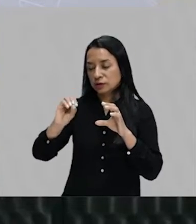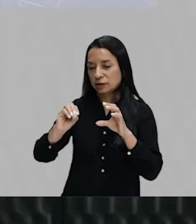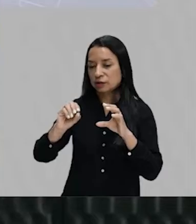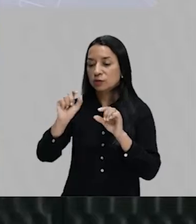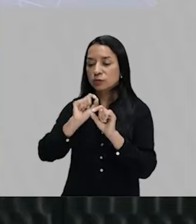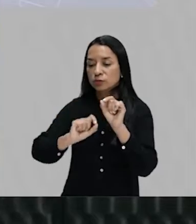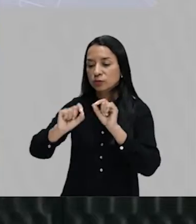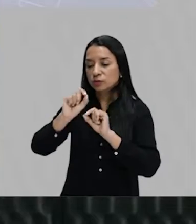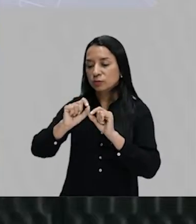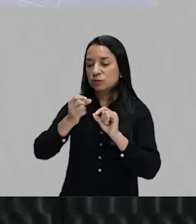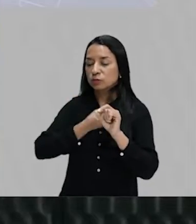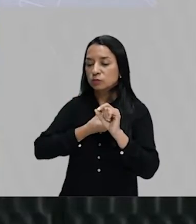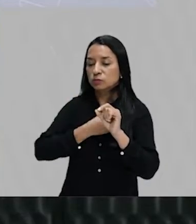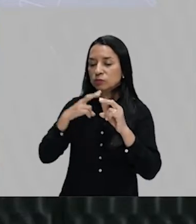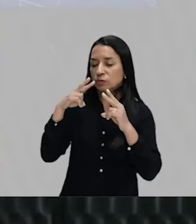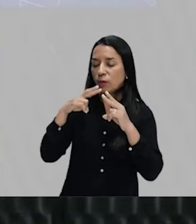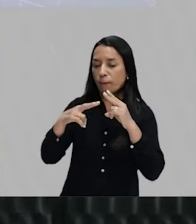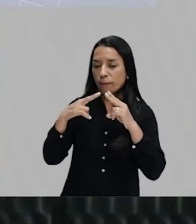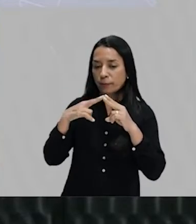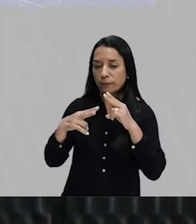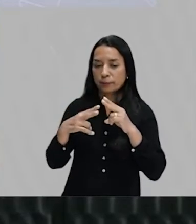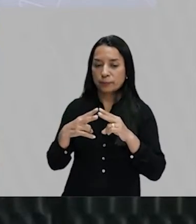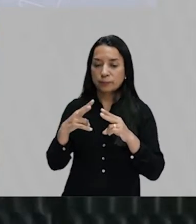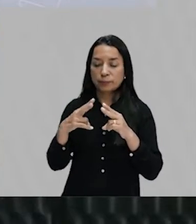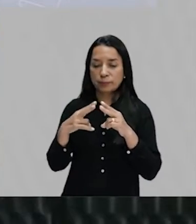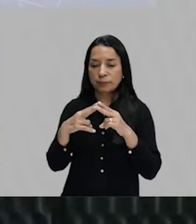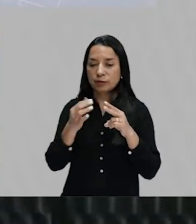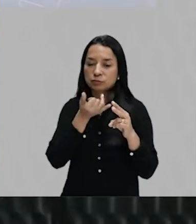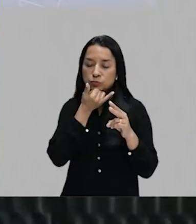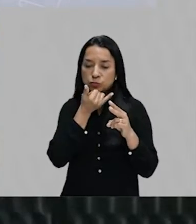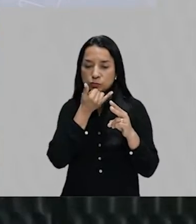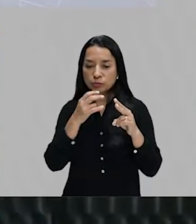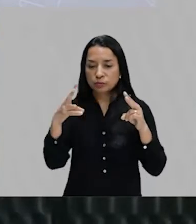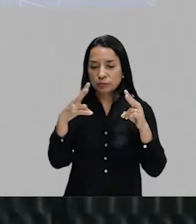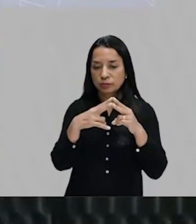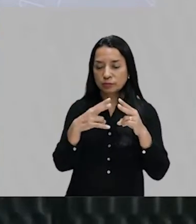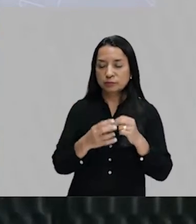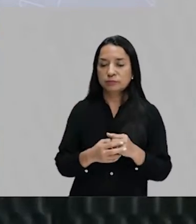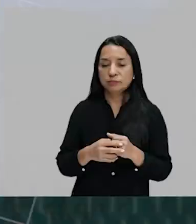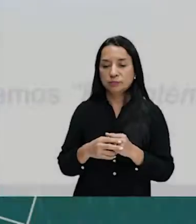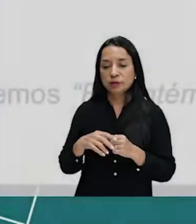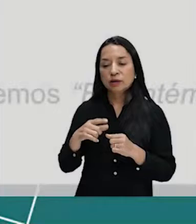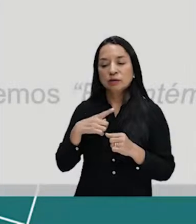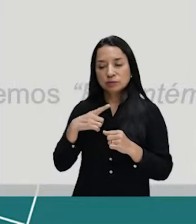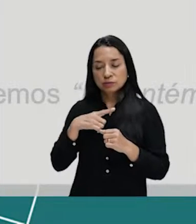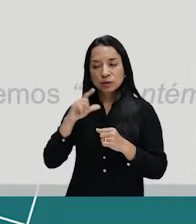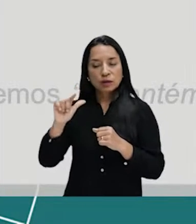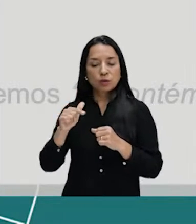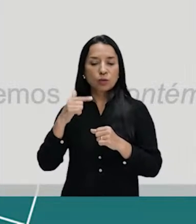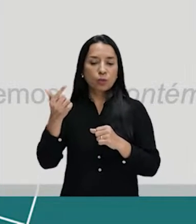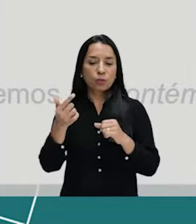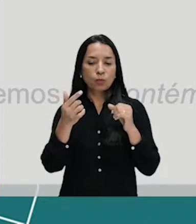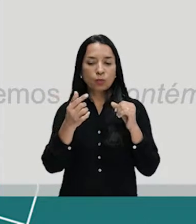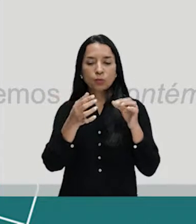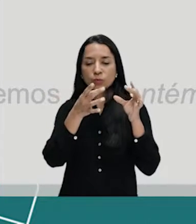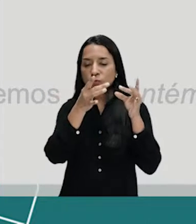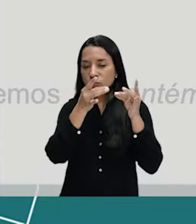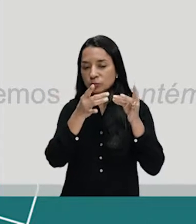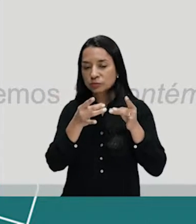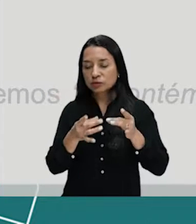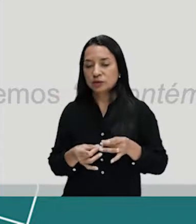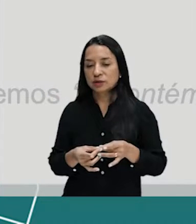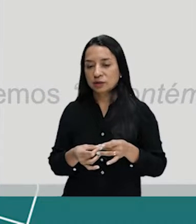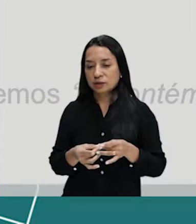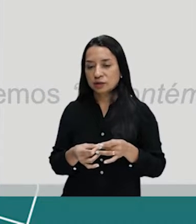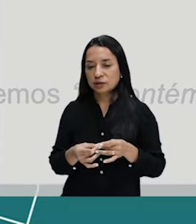Essa Ideia aqui de inclusão de estudo conjunto tem um outro detalhe tá eu não é apenas essa que a